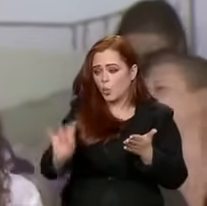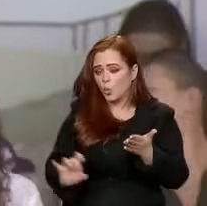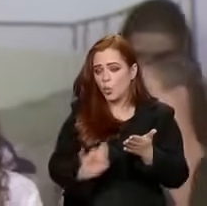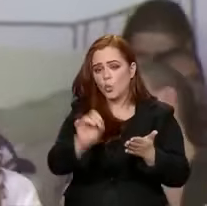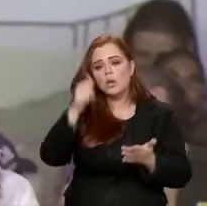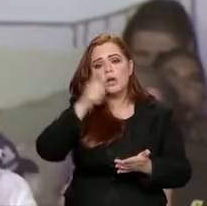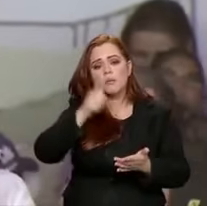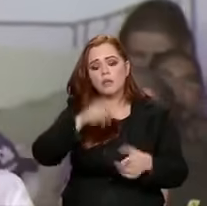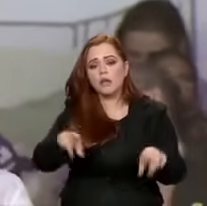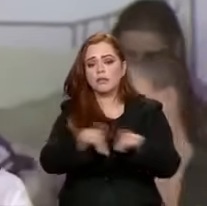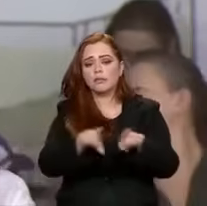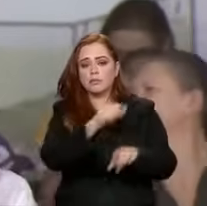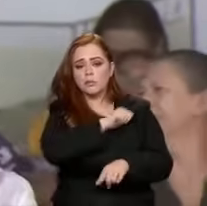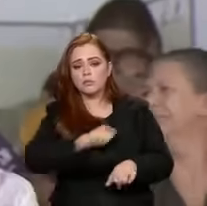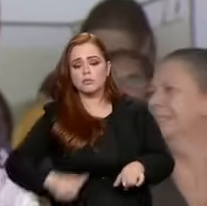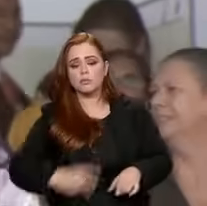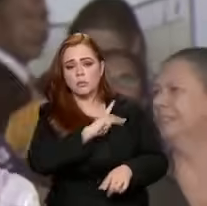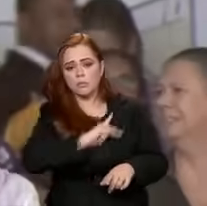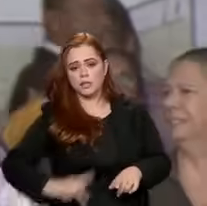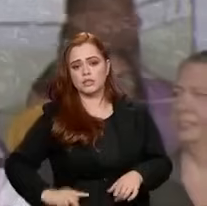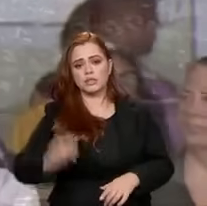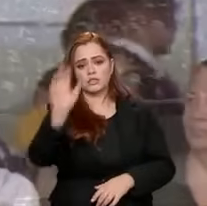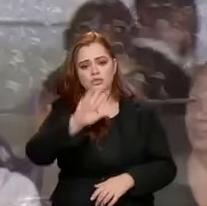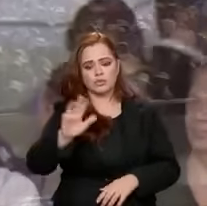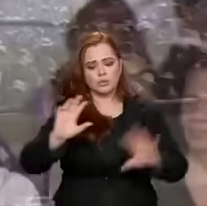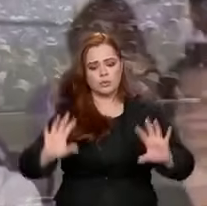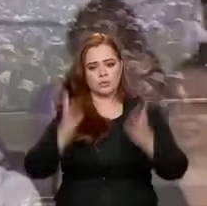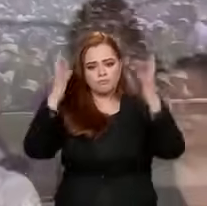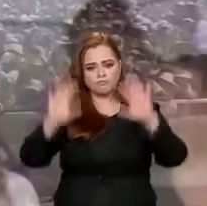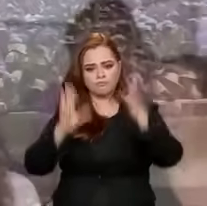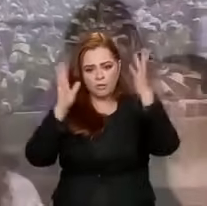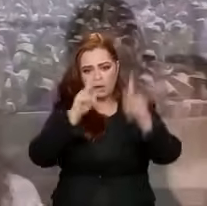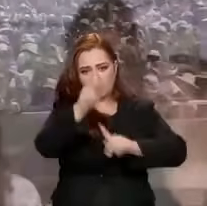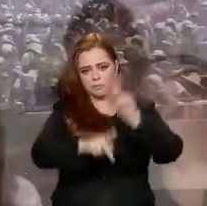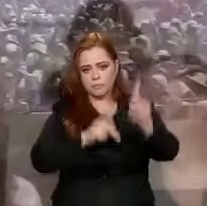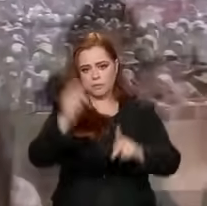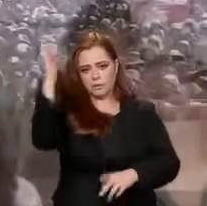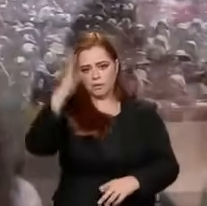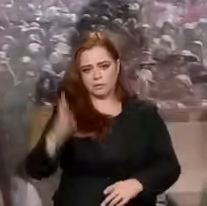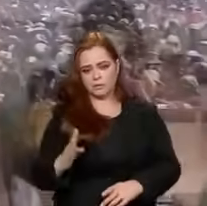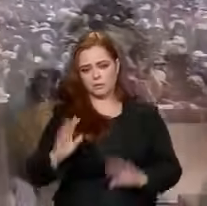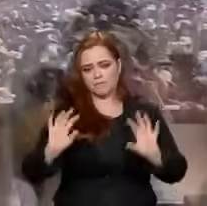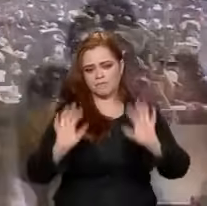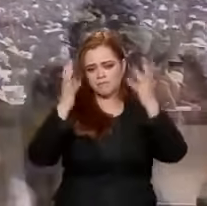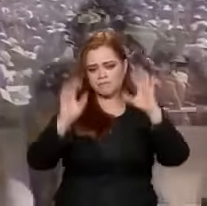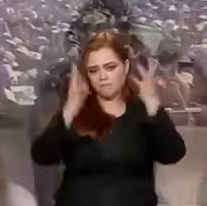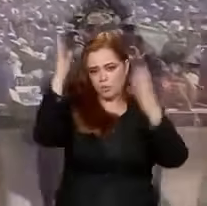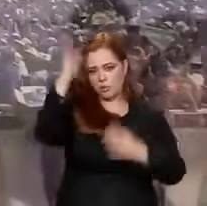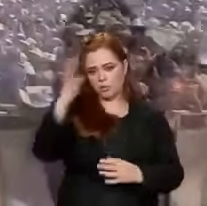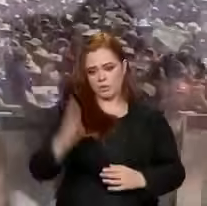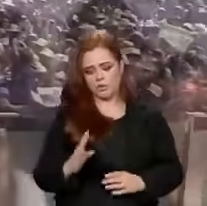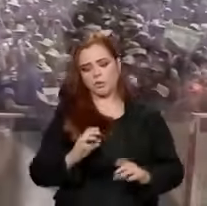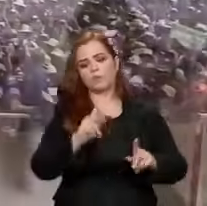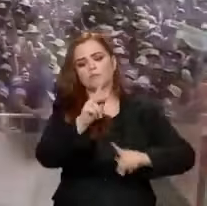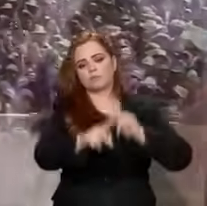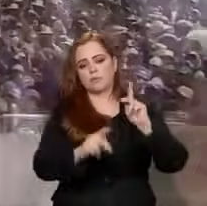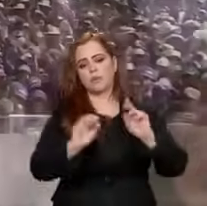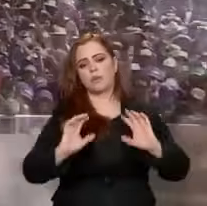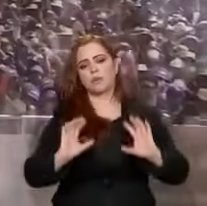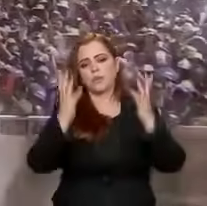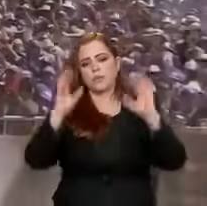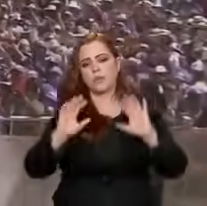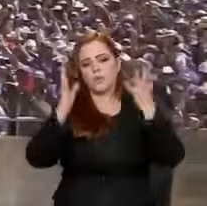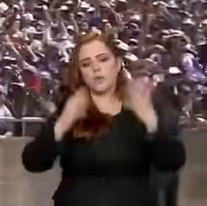pelo presidente Lula Viva o povo brasileiro vivo Brasil viva as Margaridas viva